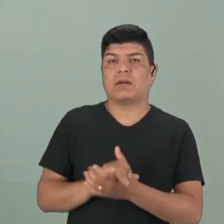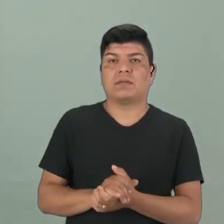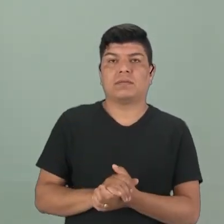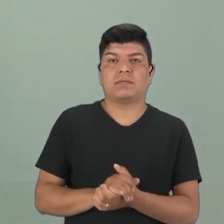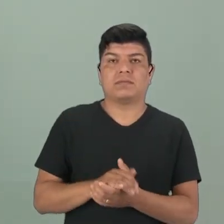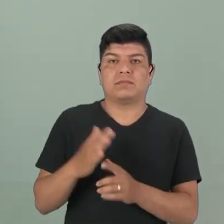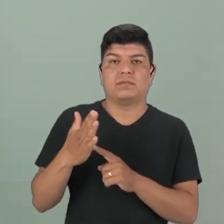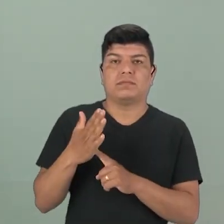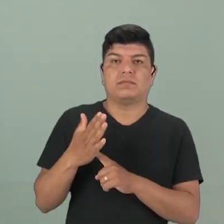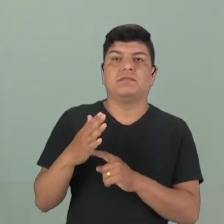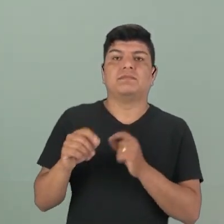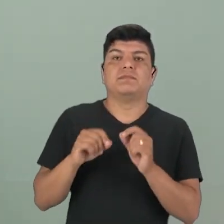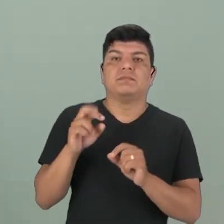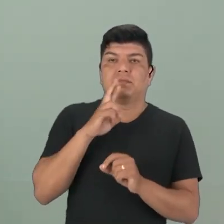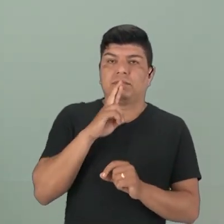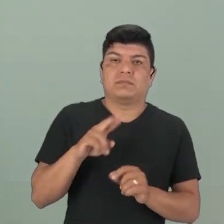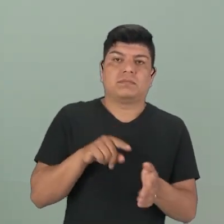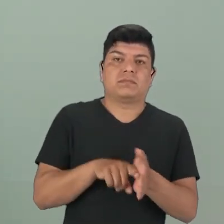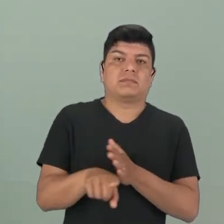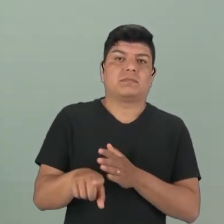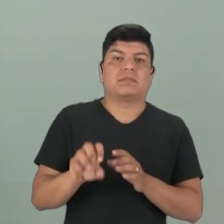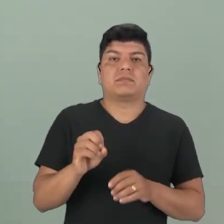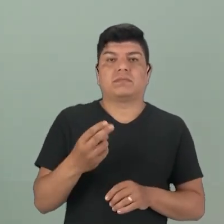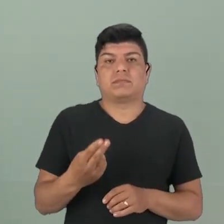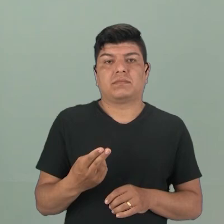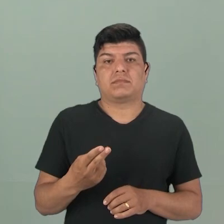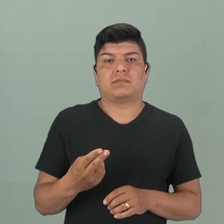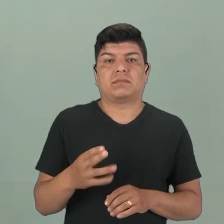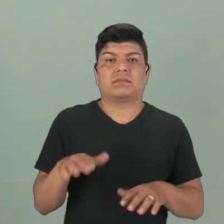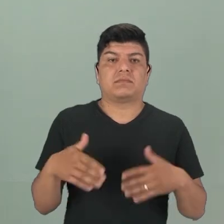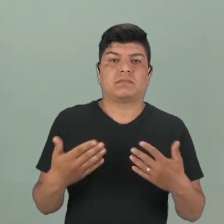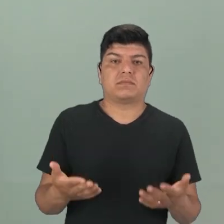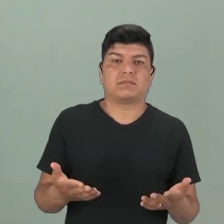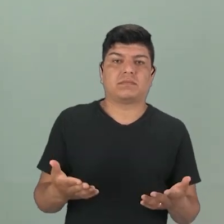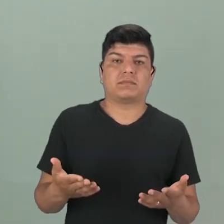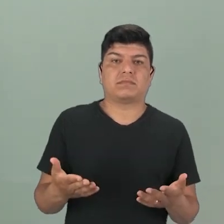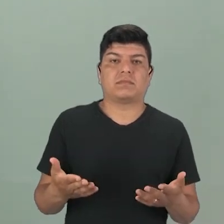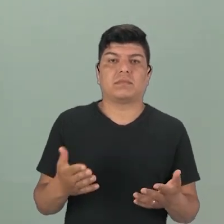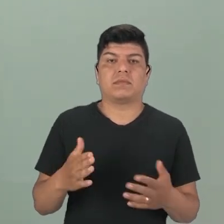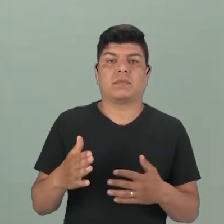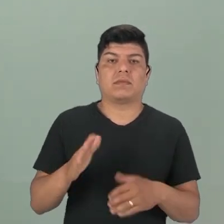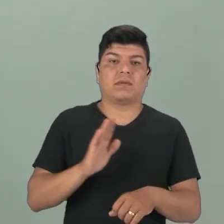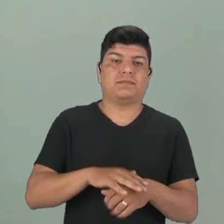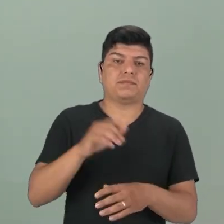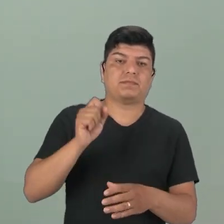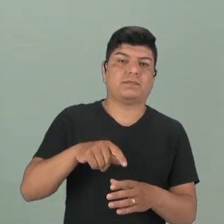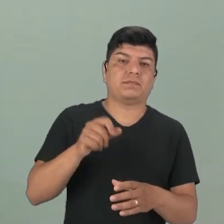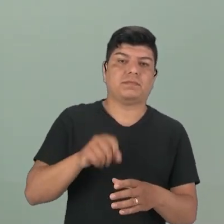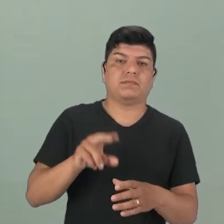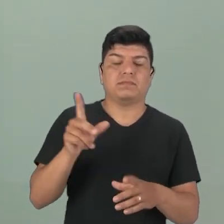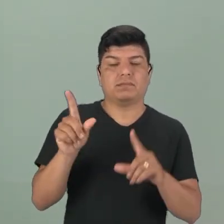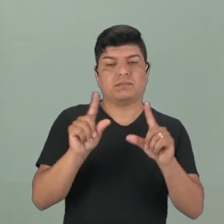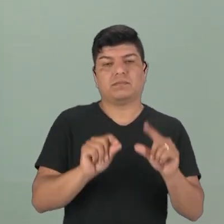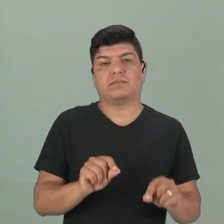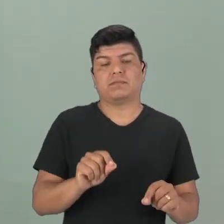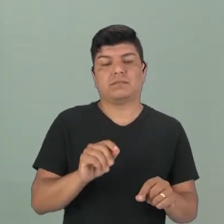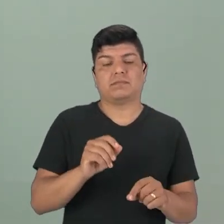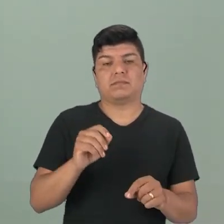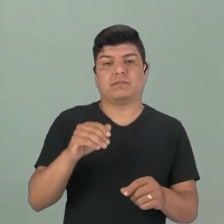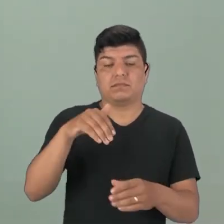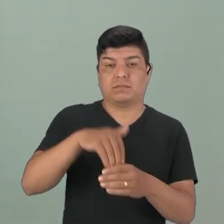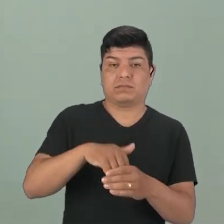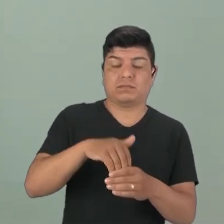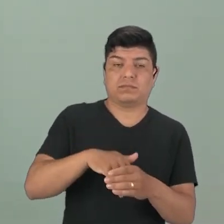me indagando aí, respondendo essas perguntas ou simplesmente dizendo qual que está mais plantado, ou menos plantado, ou mais votado, ou